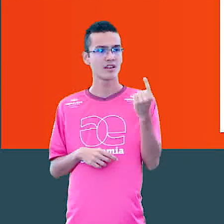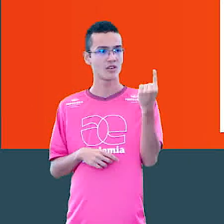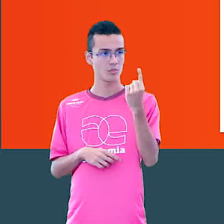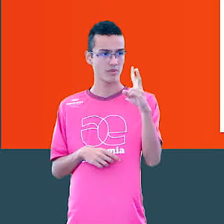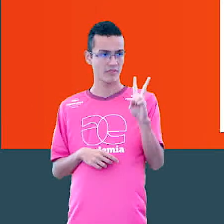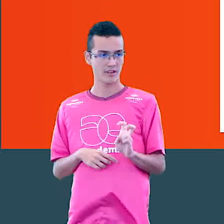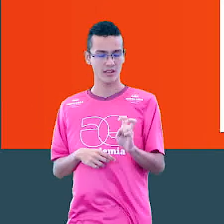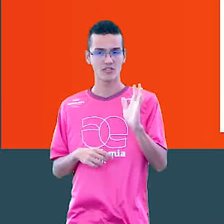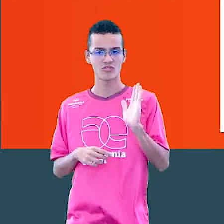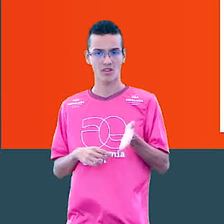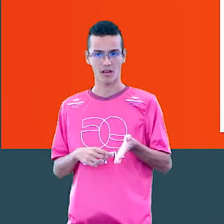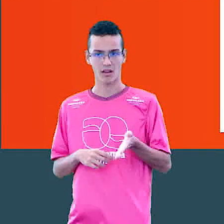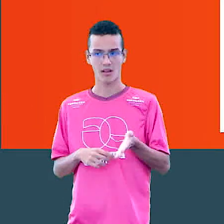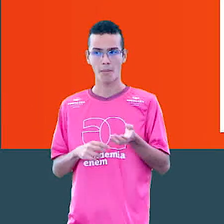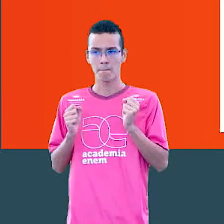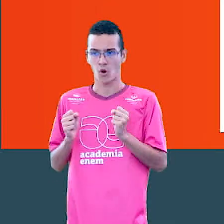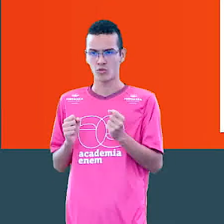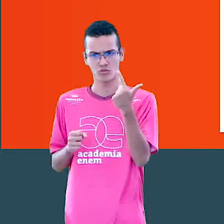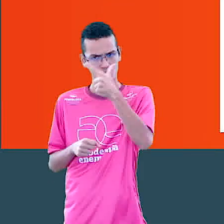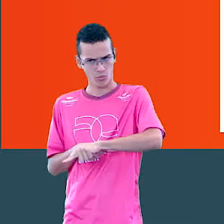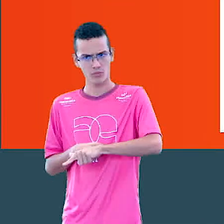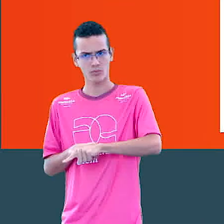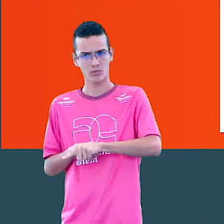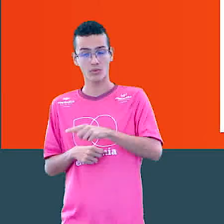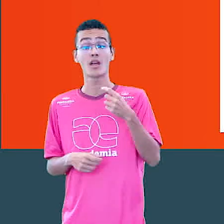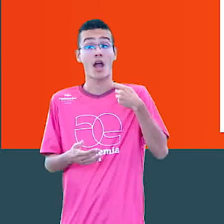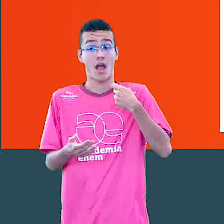estou pagando meu financiamento e